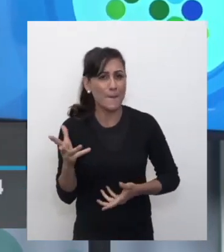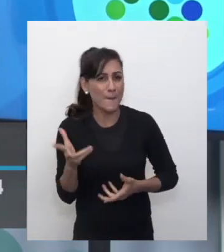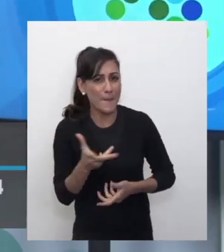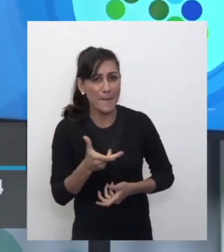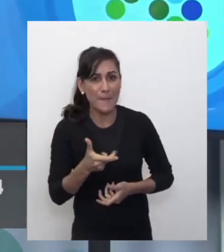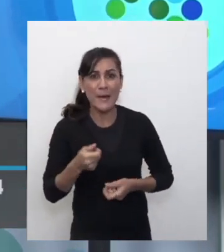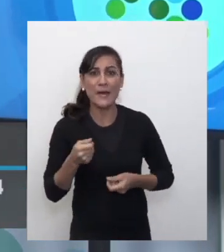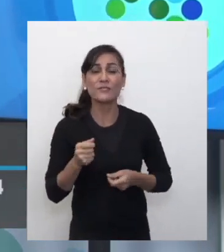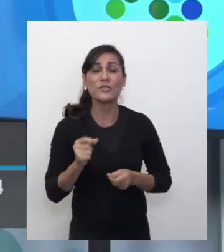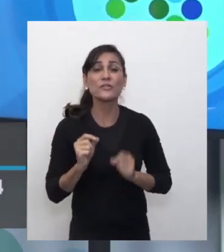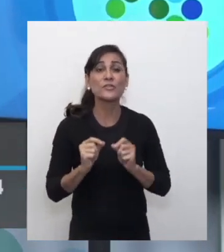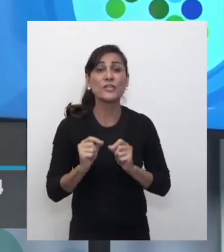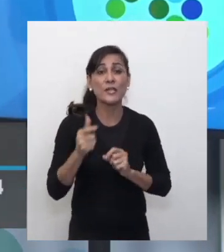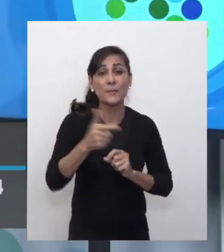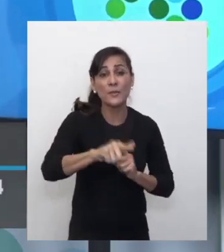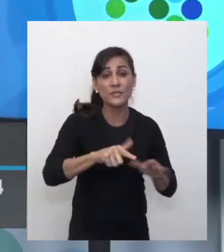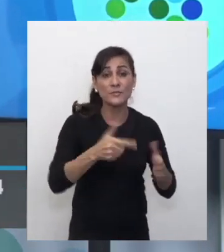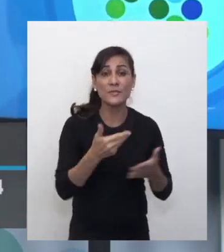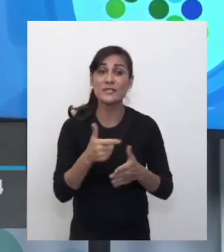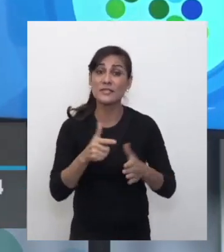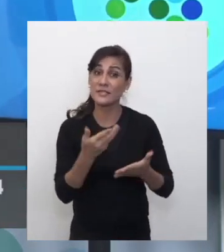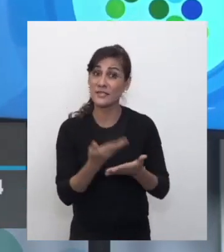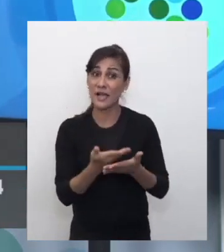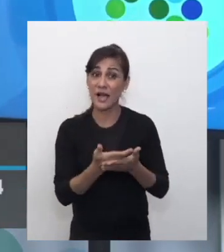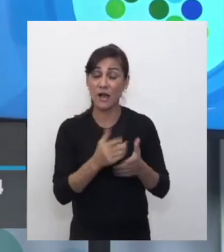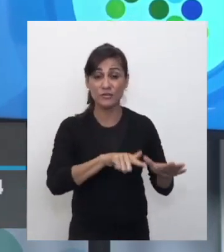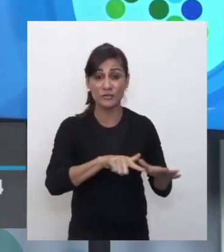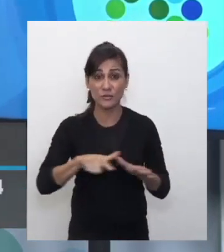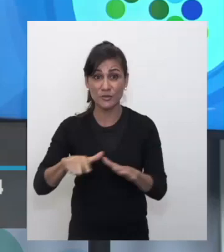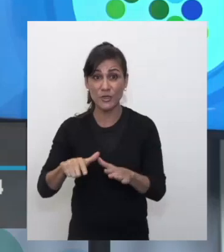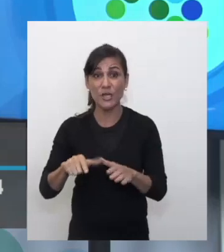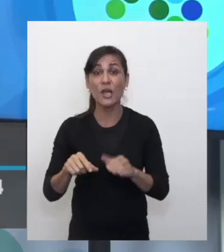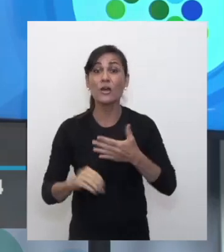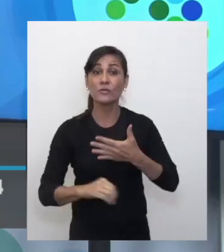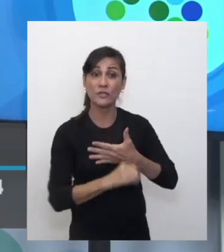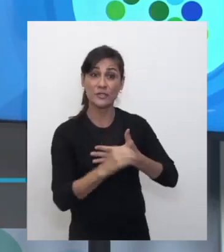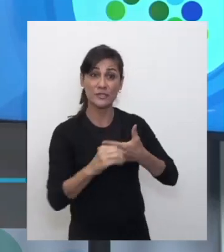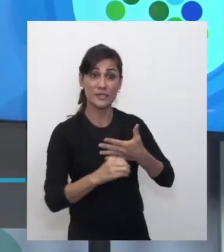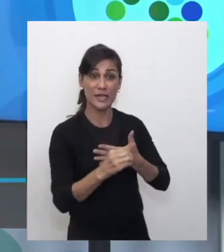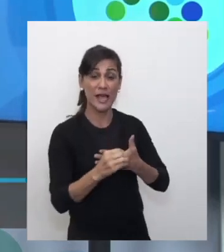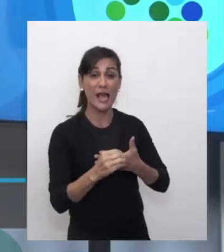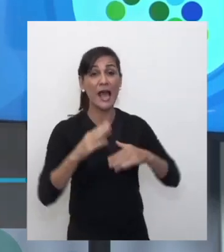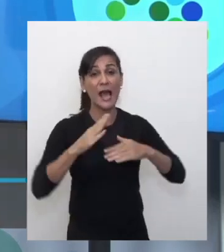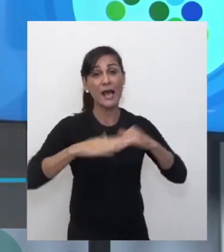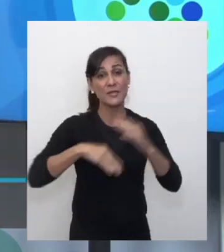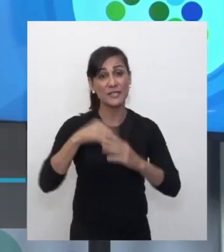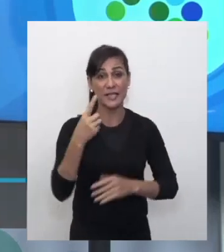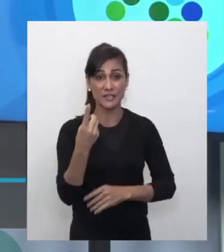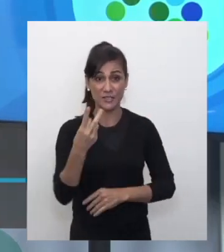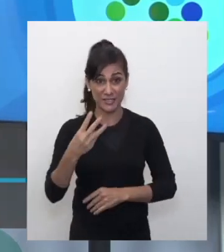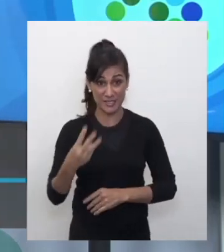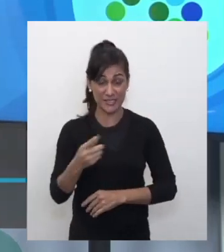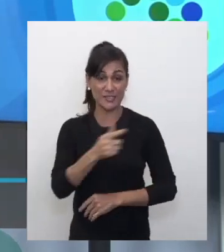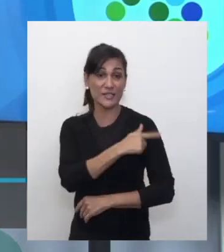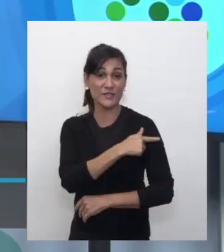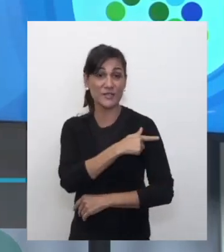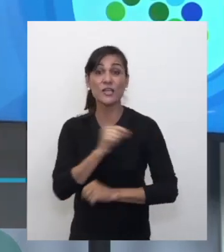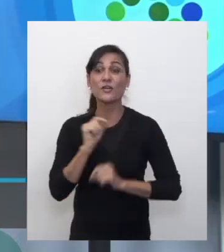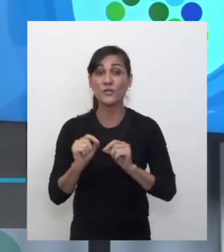semana, nós trabalharemos nas nossas aulas do Centro de Mídias a habilidade 13 do sétimo ano, que trata sobre